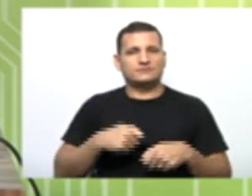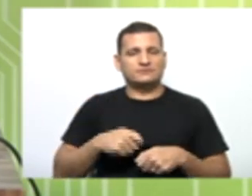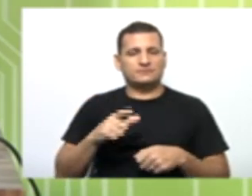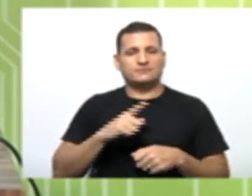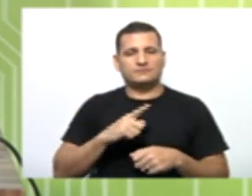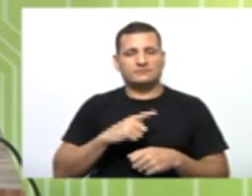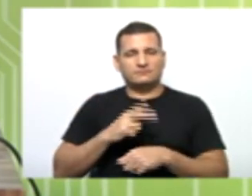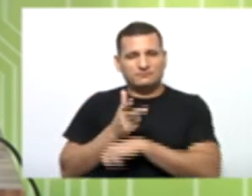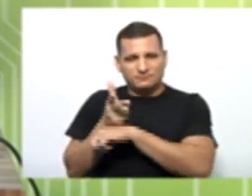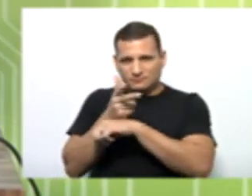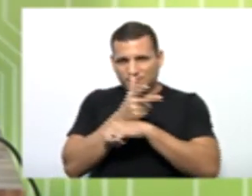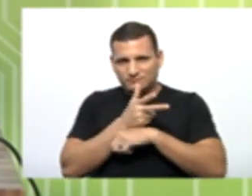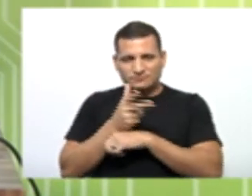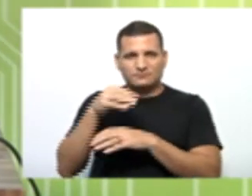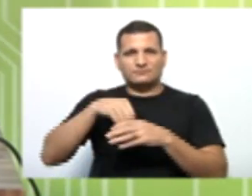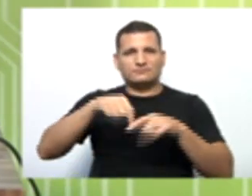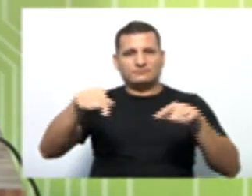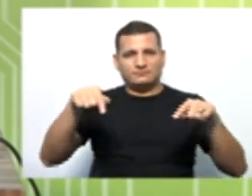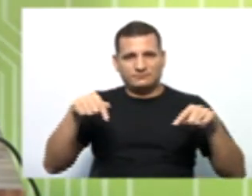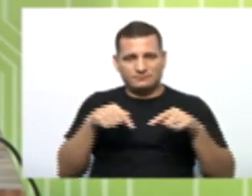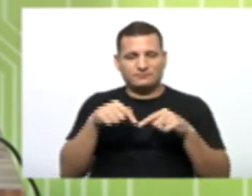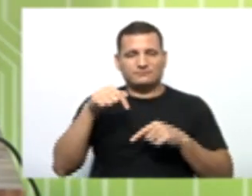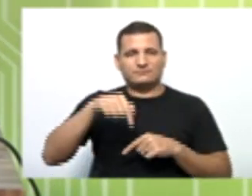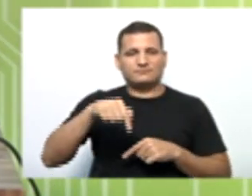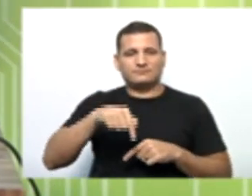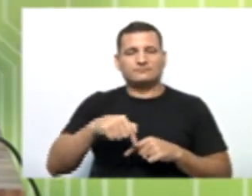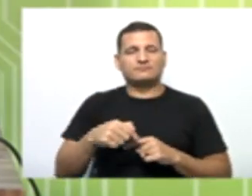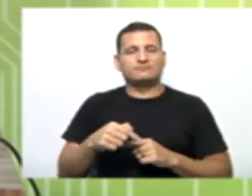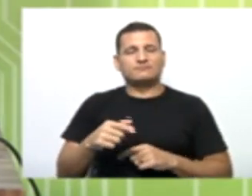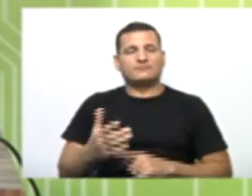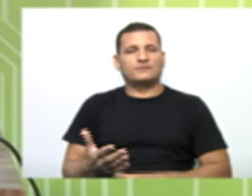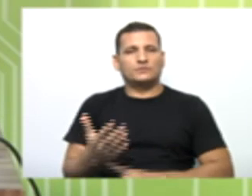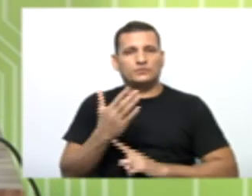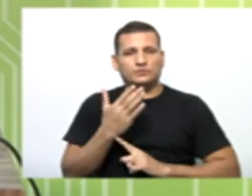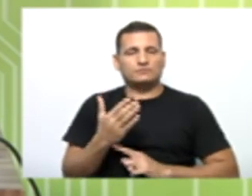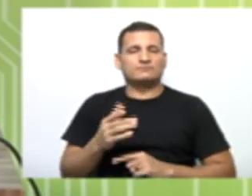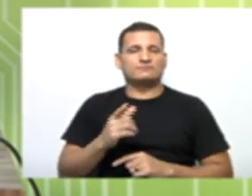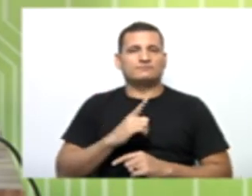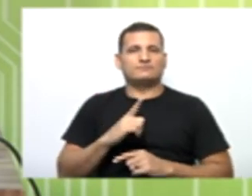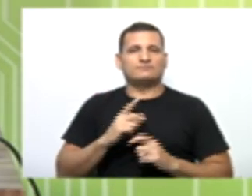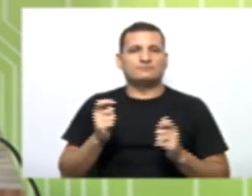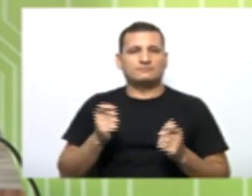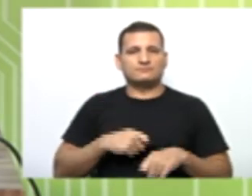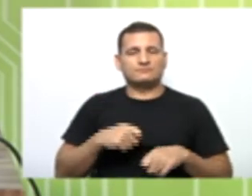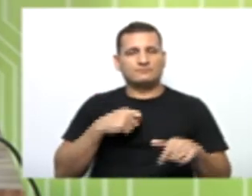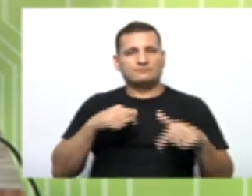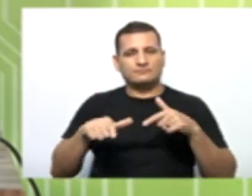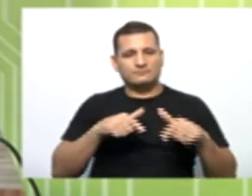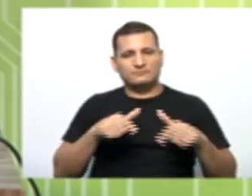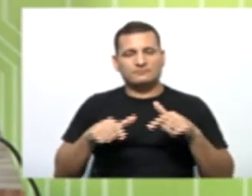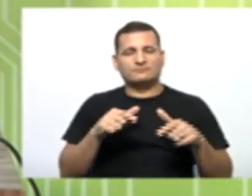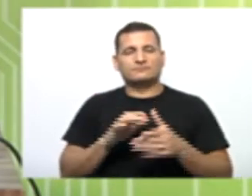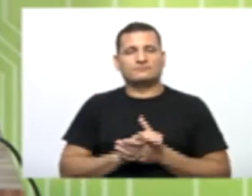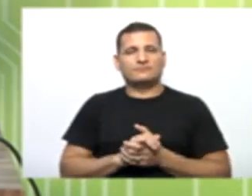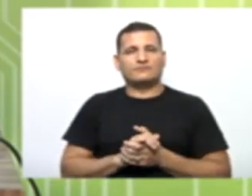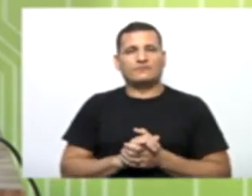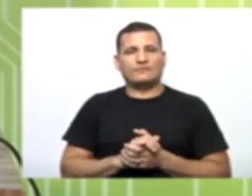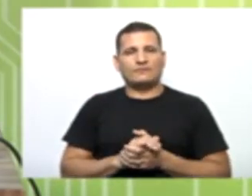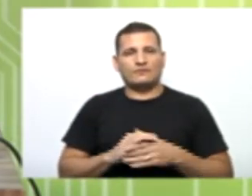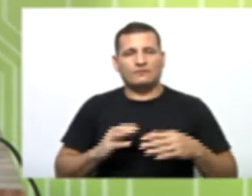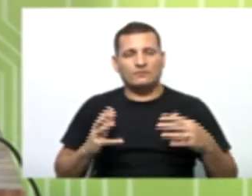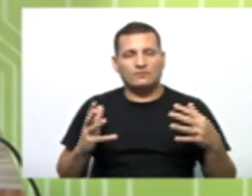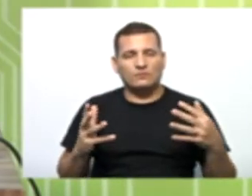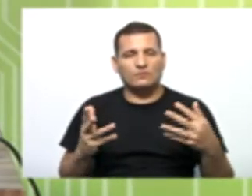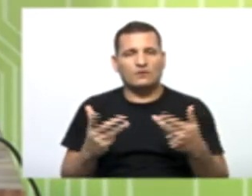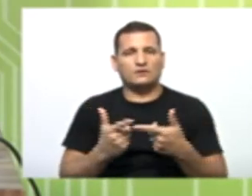câmeras, nos bastidores do estúdio, que nos proporcionam um trabalho com qualidade, que nos